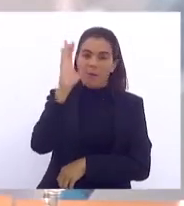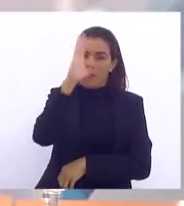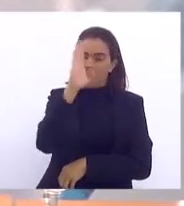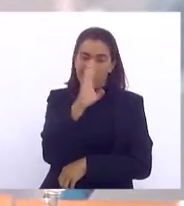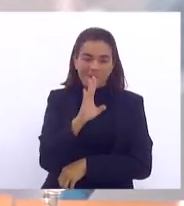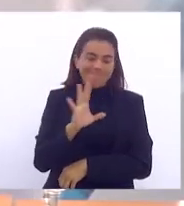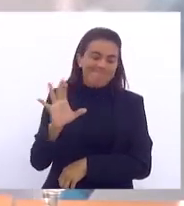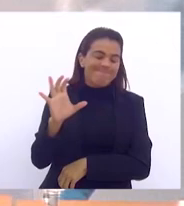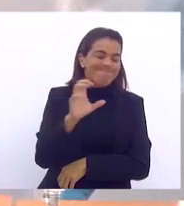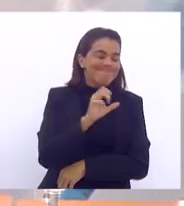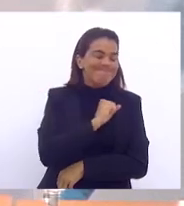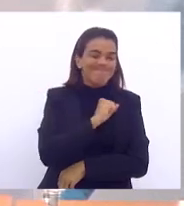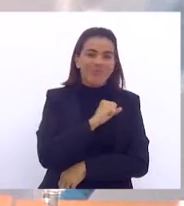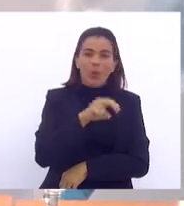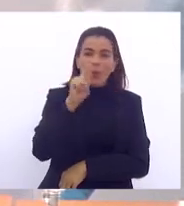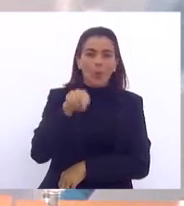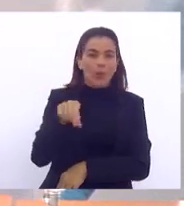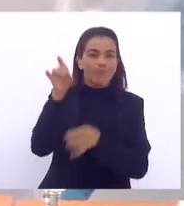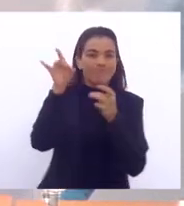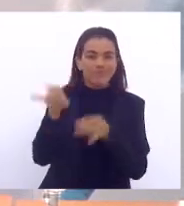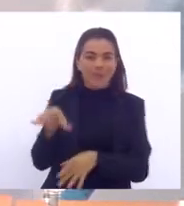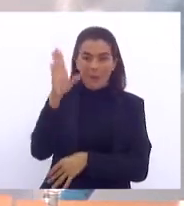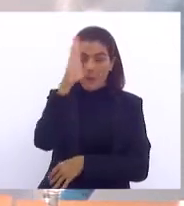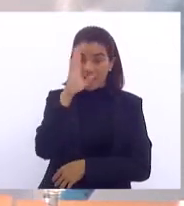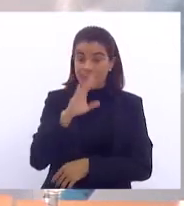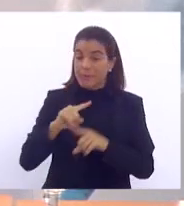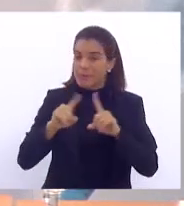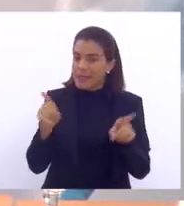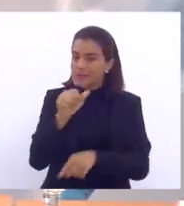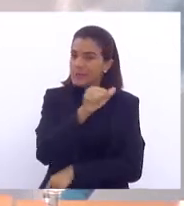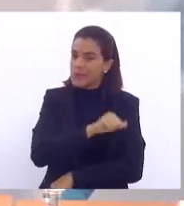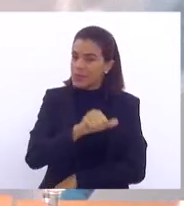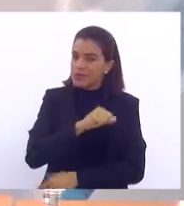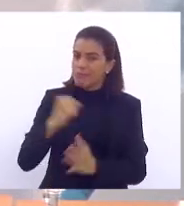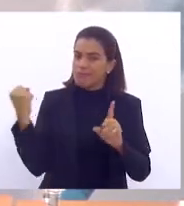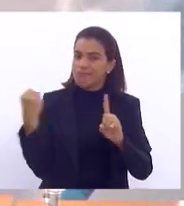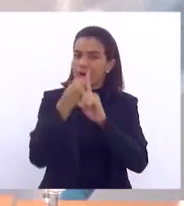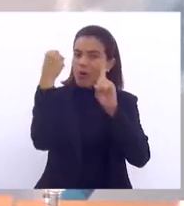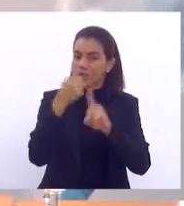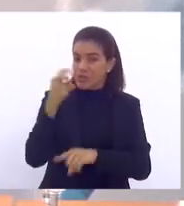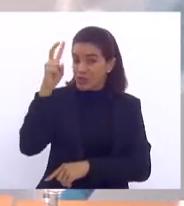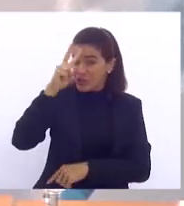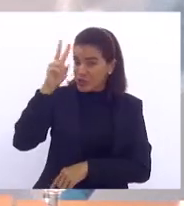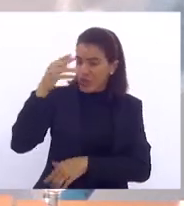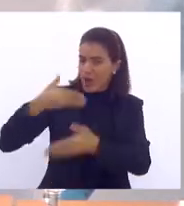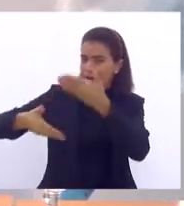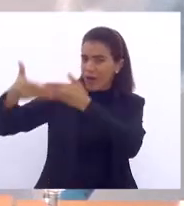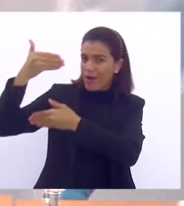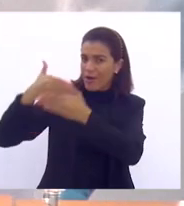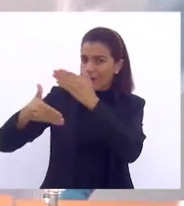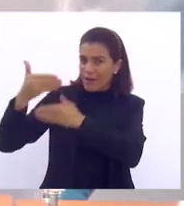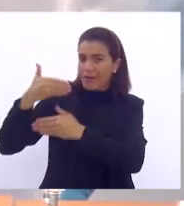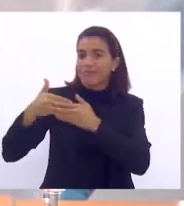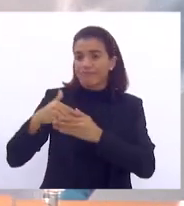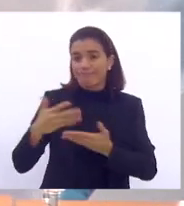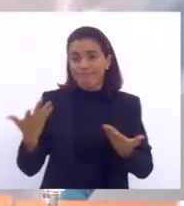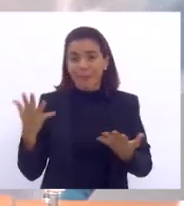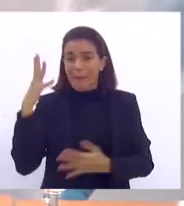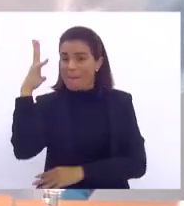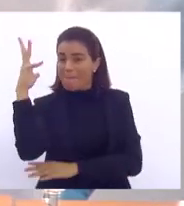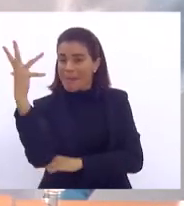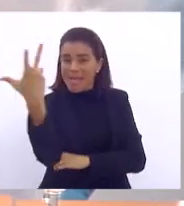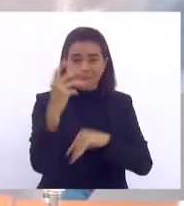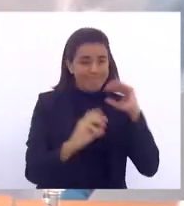abro mão dele por nada mas a gente sabe que o rio acha historicamente primeiro por ter sido tiju privilegiado por Deus com suas belezas